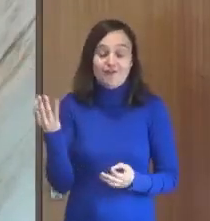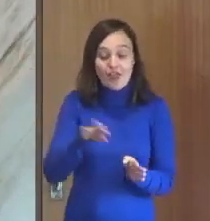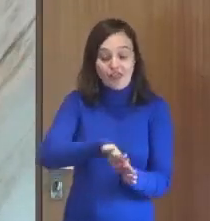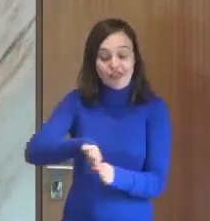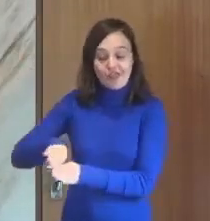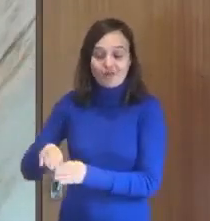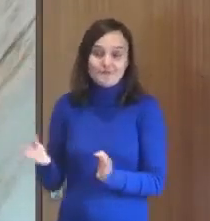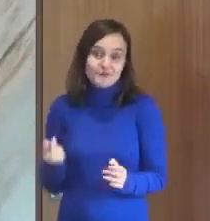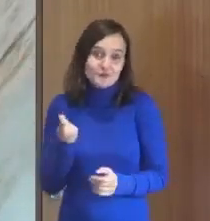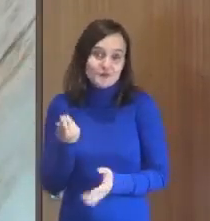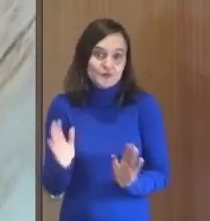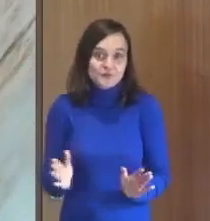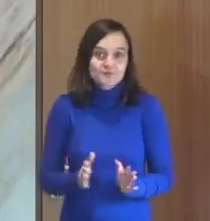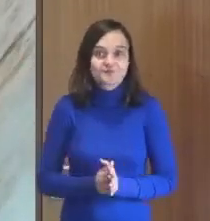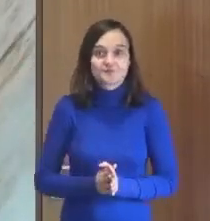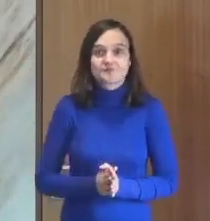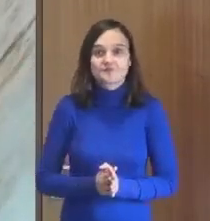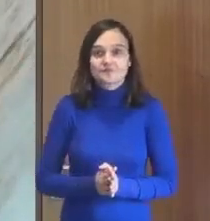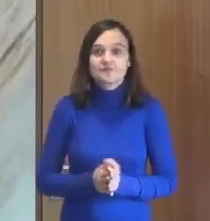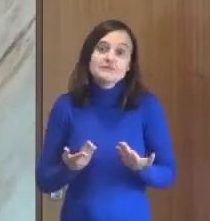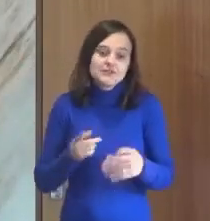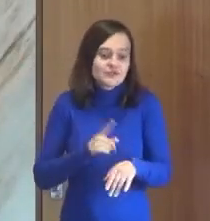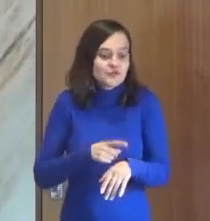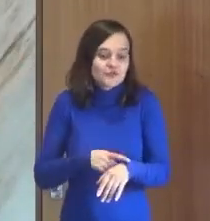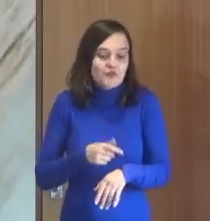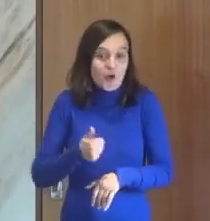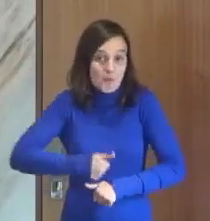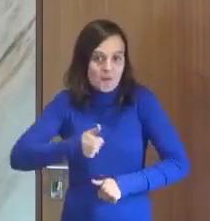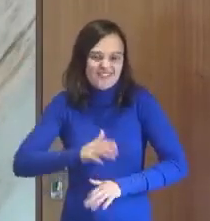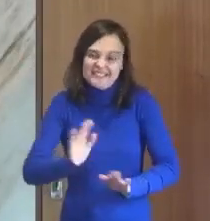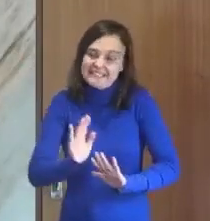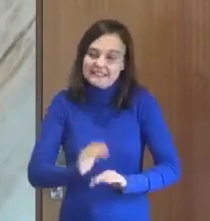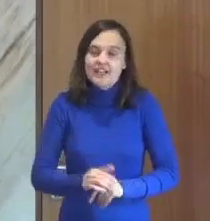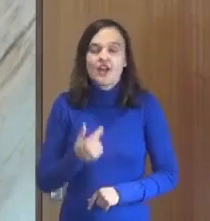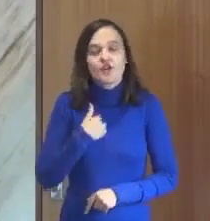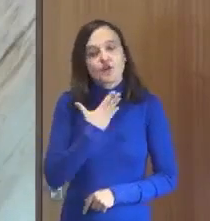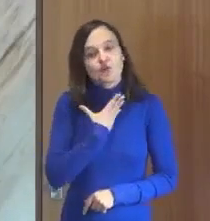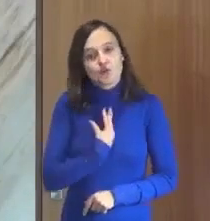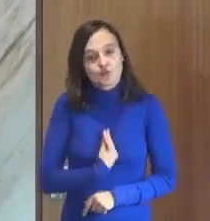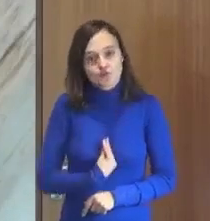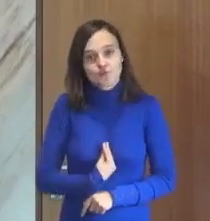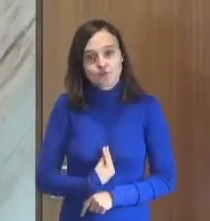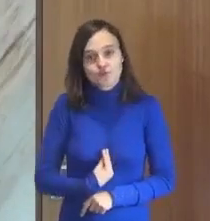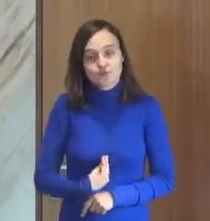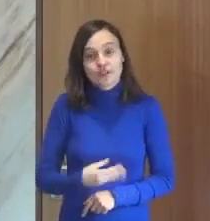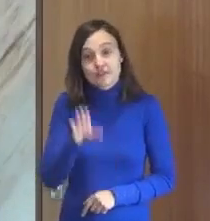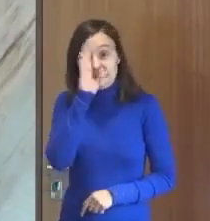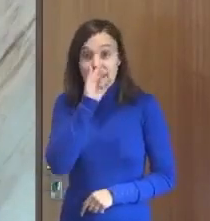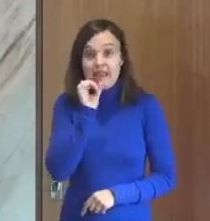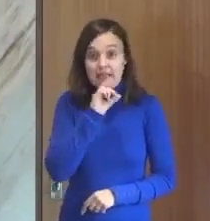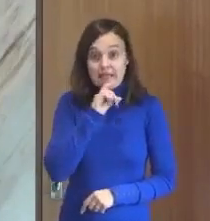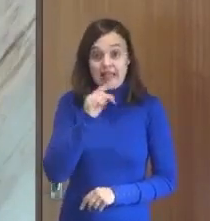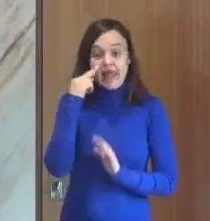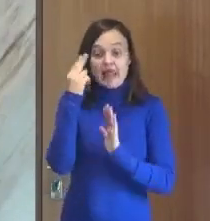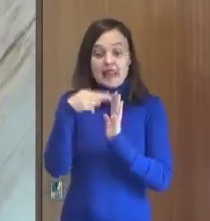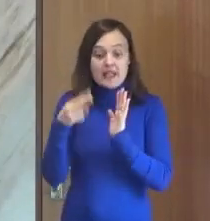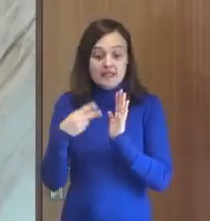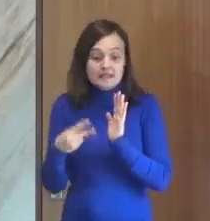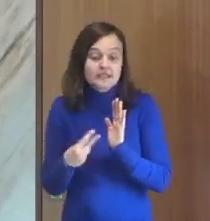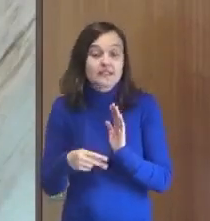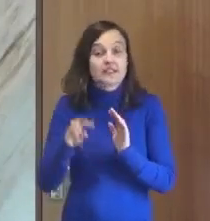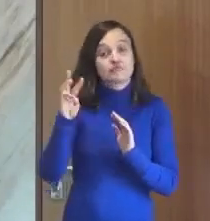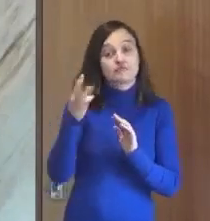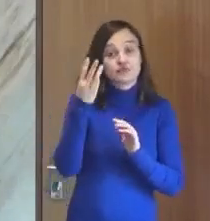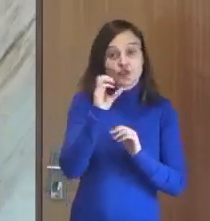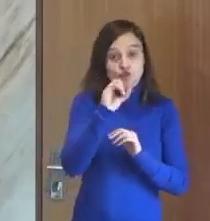bocadinho para trás. O momento não foi o ideal. É verdade, é verdade. Eu gostaria que me passou, se fosse possível, ler só 3/8